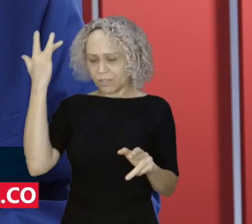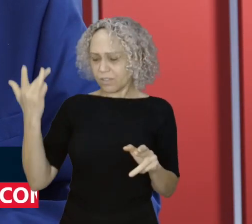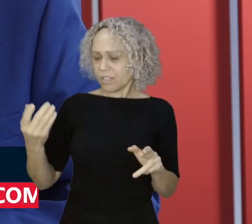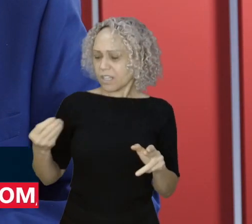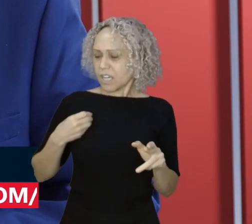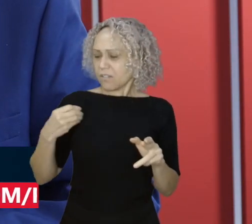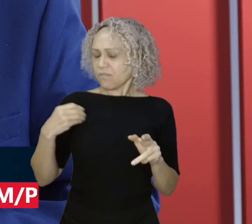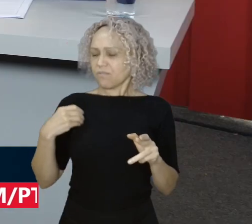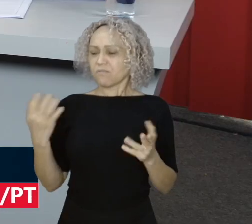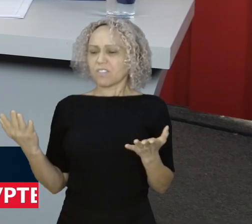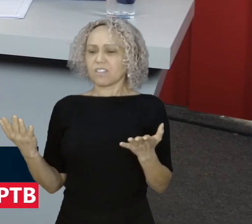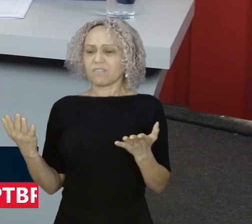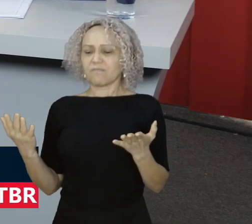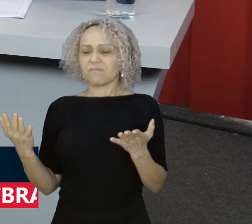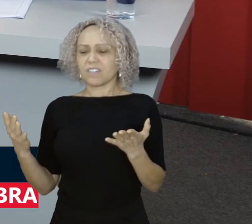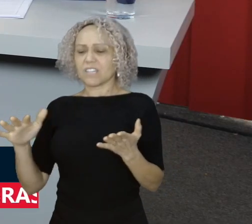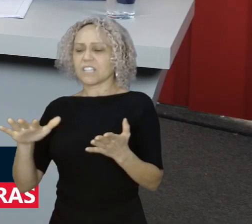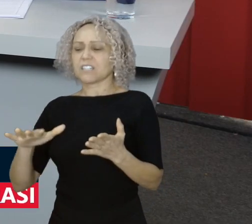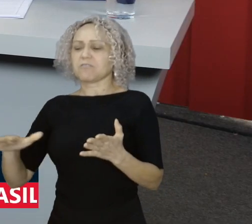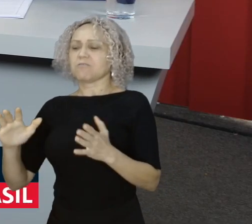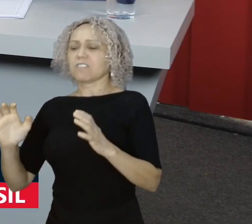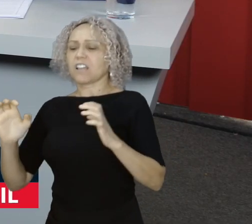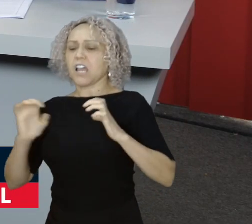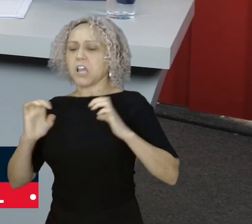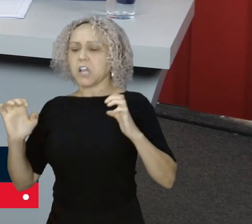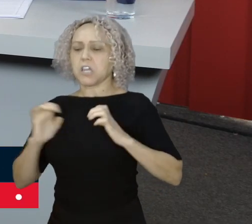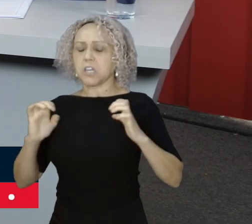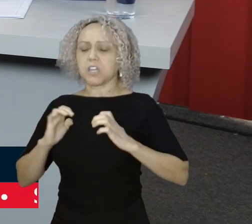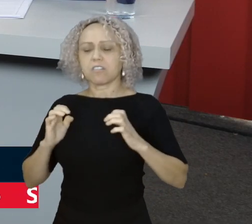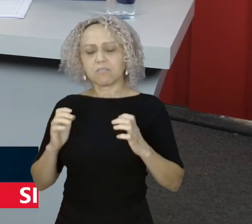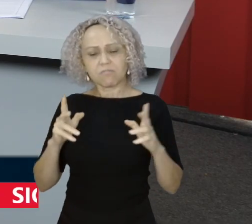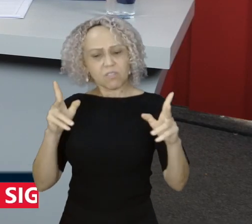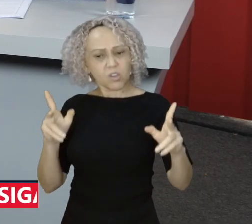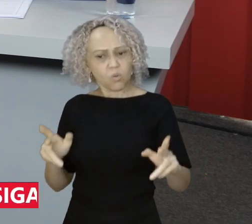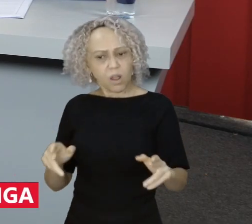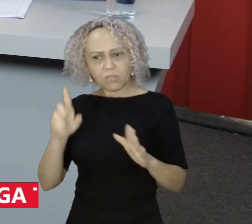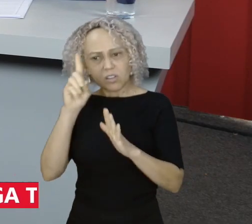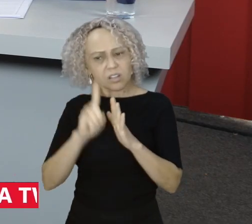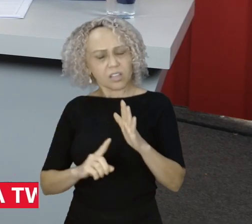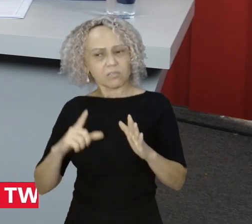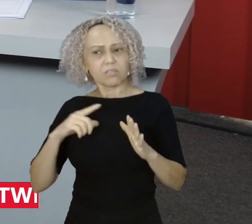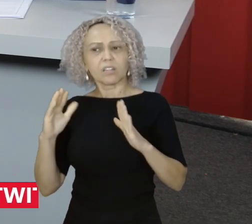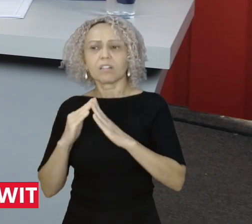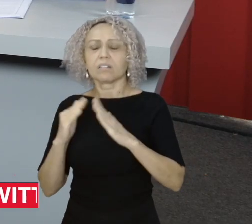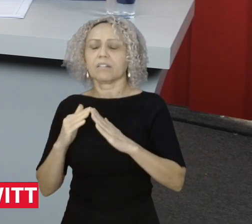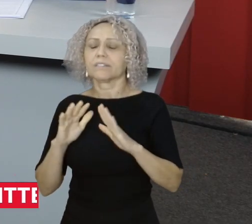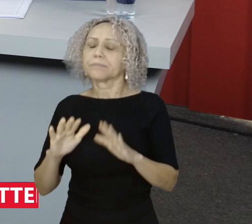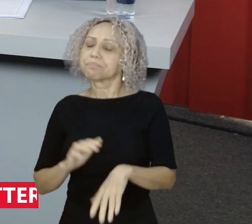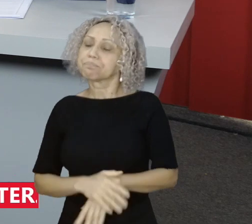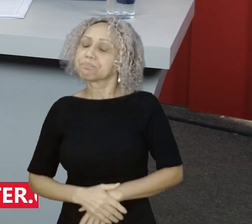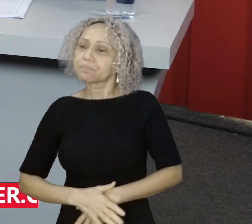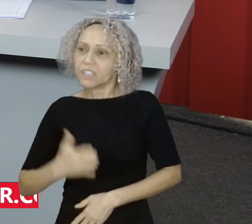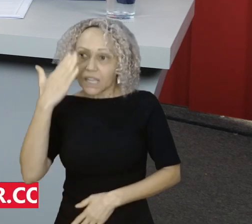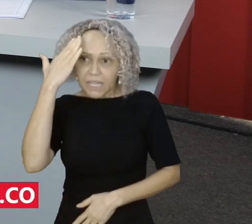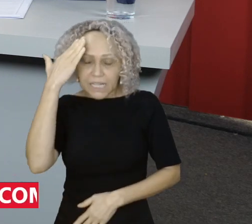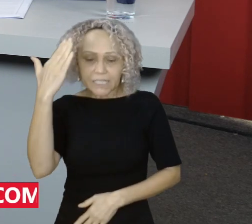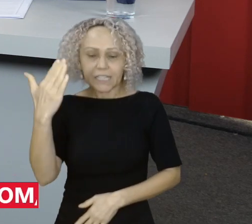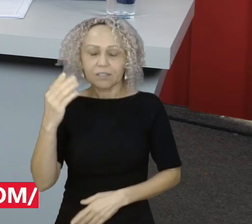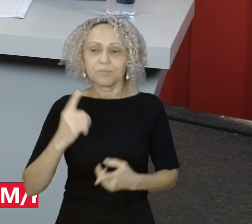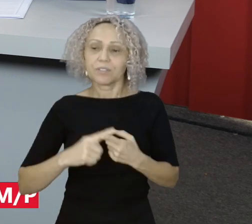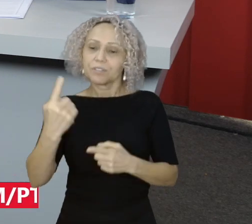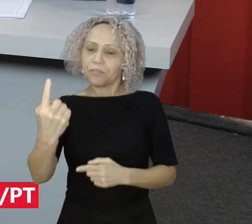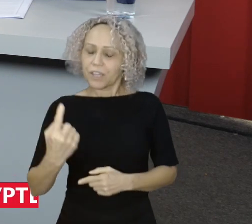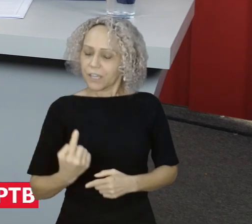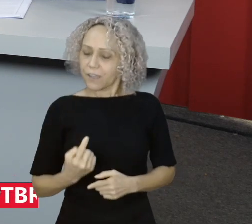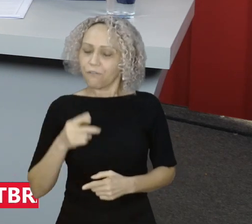de Copacabana. Deputado, agradeço muito sua participação aqui com a gente para falar um pouco aí do PAC Moradia. Venha sempre que quiser, seja